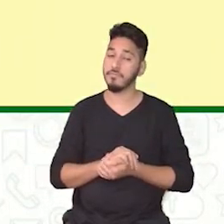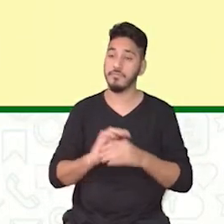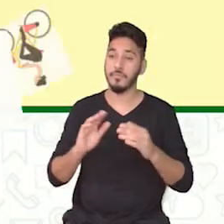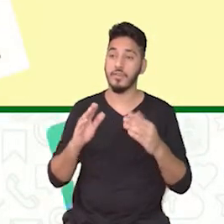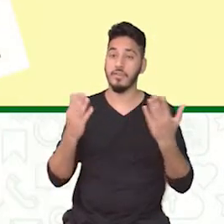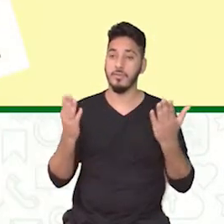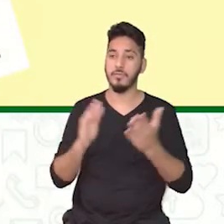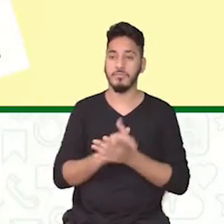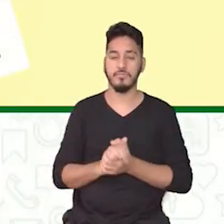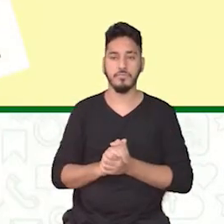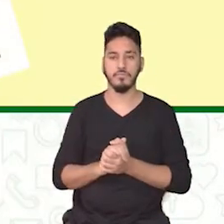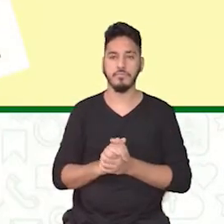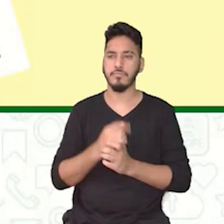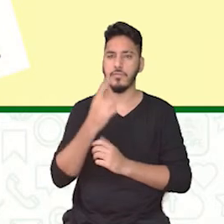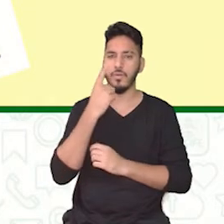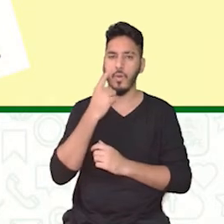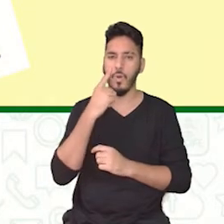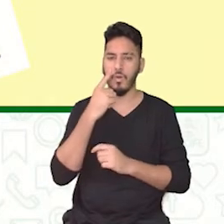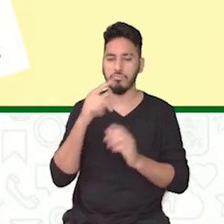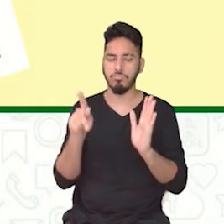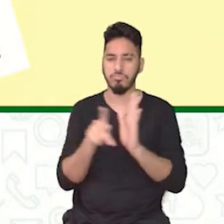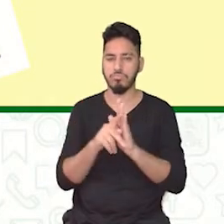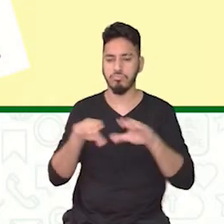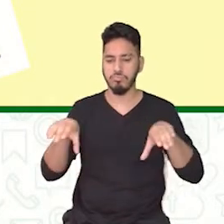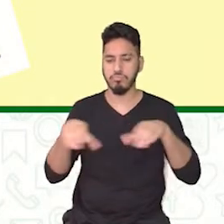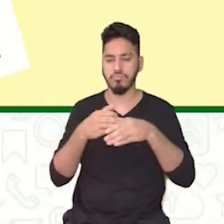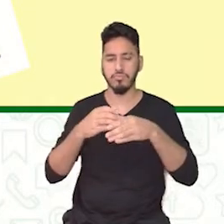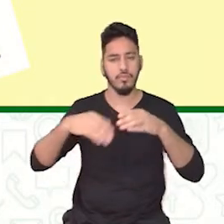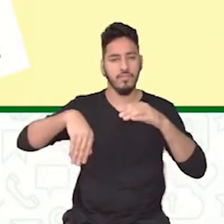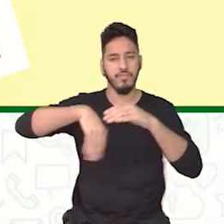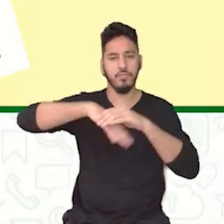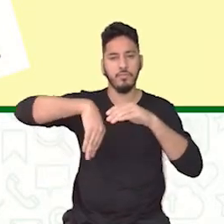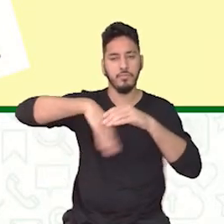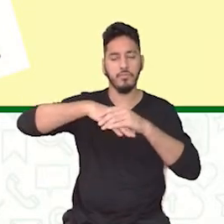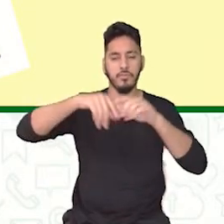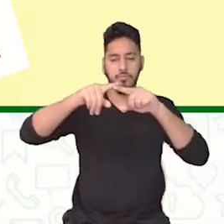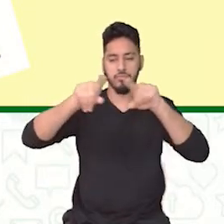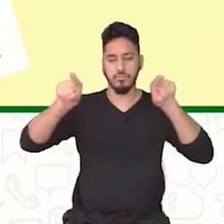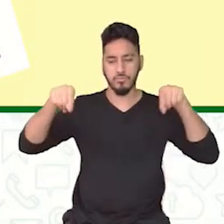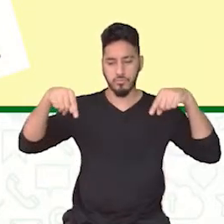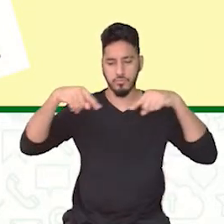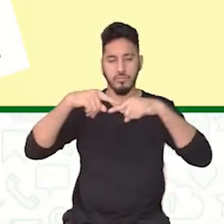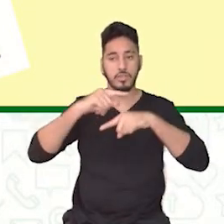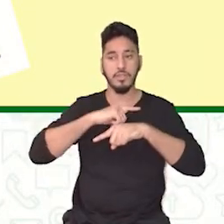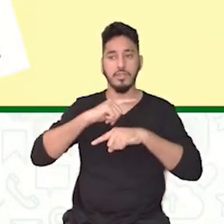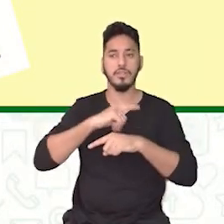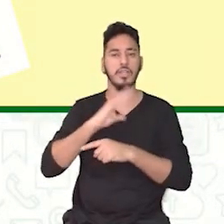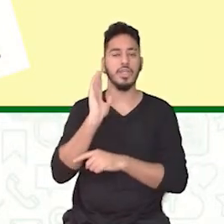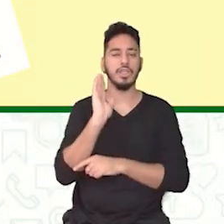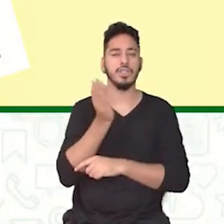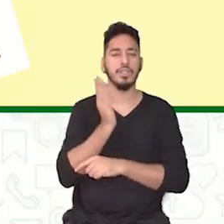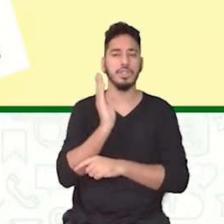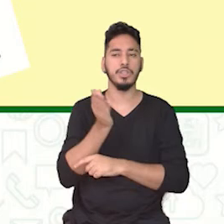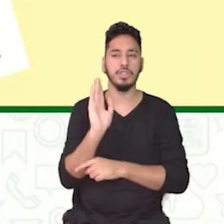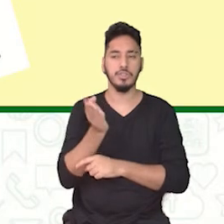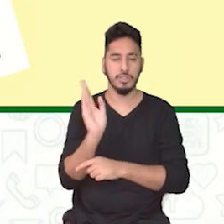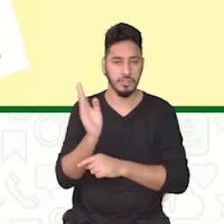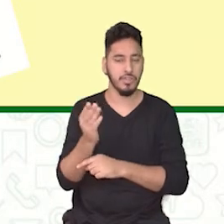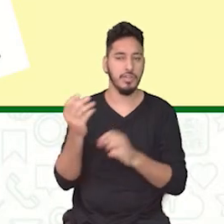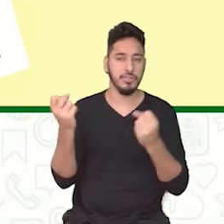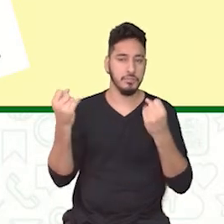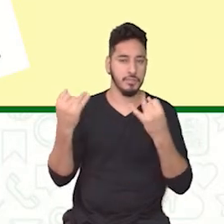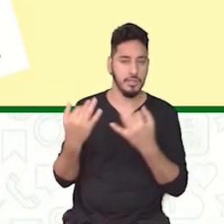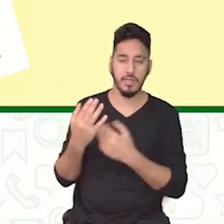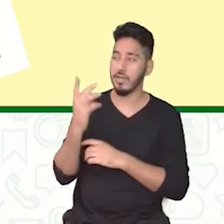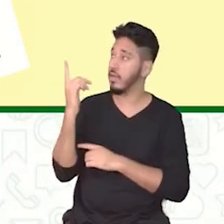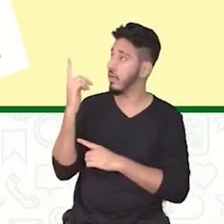esse campo aí, ó, de futebol, que tem as medidas já aí